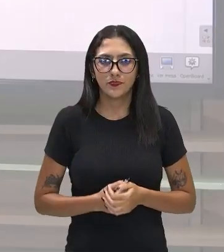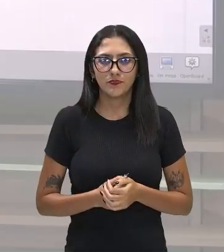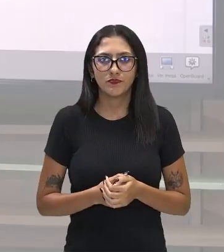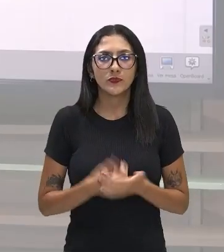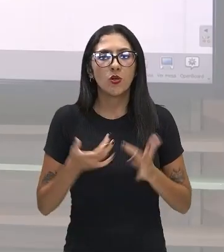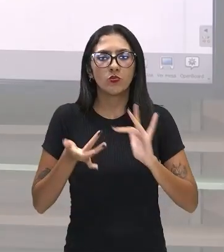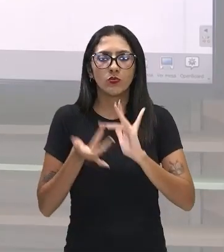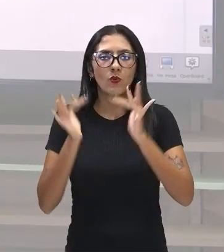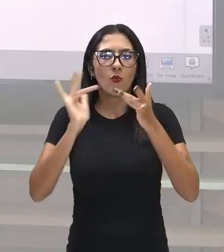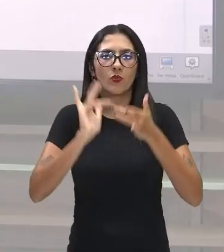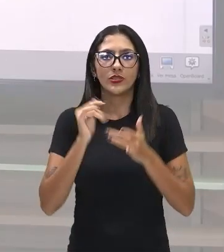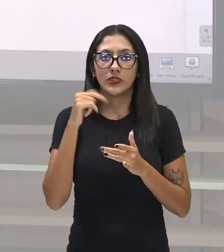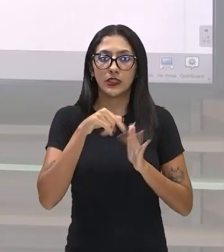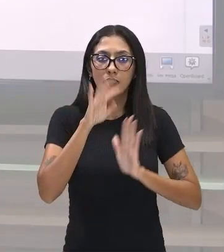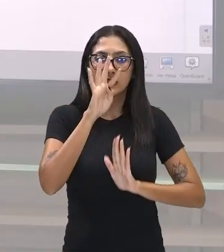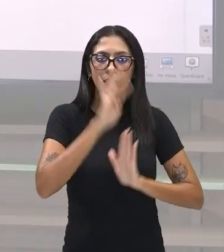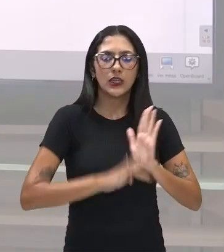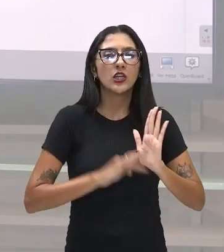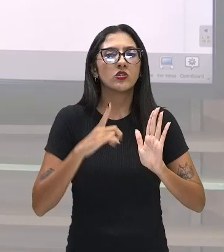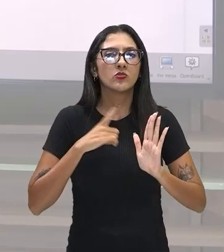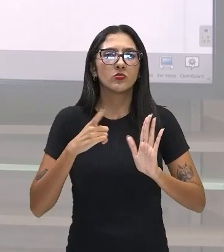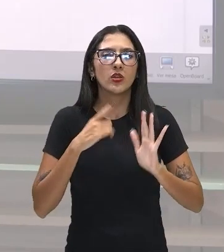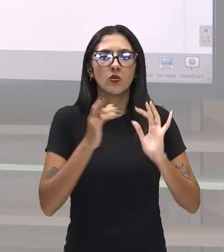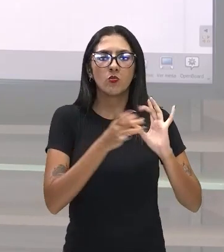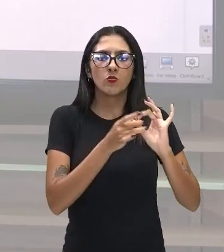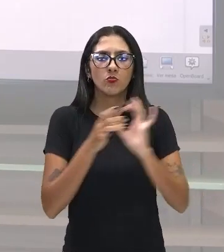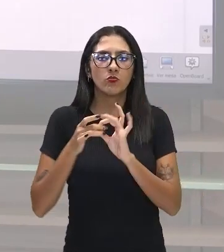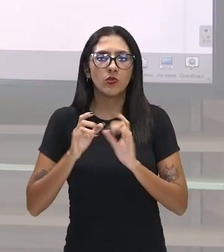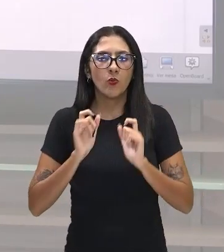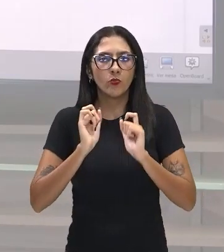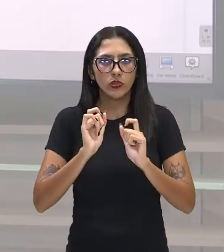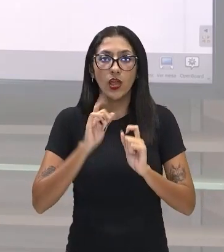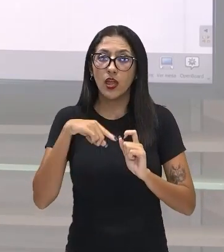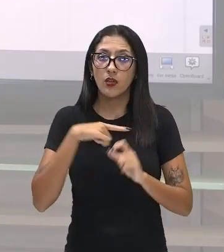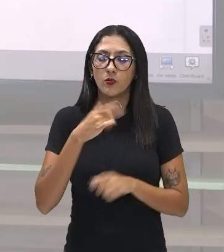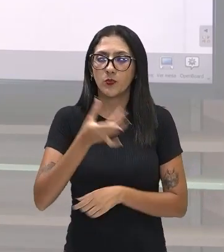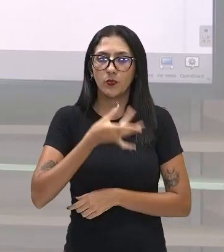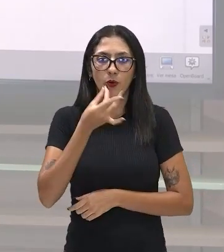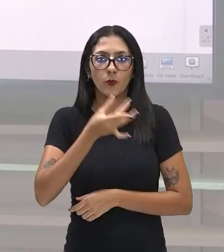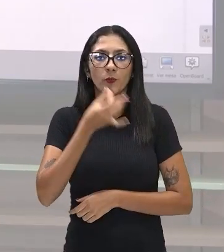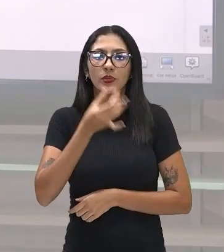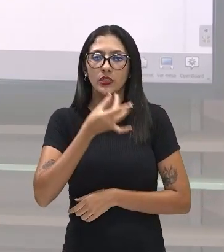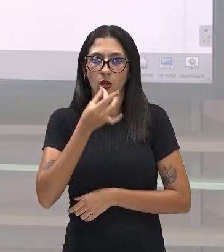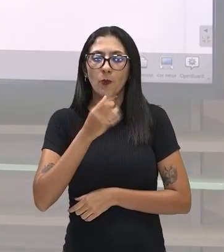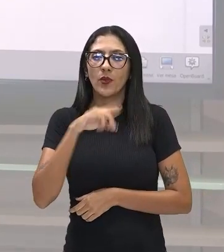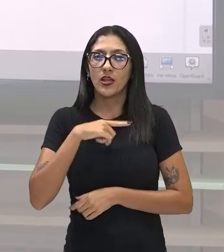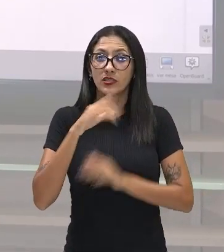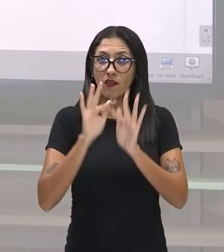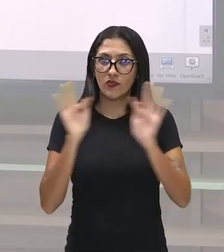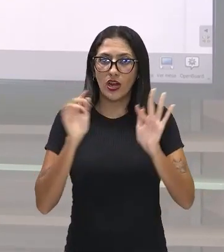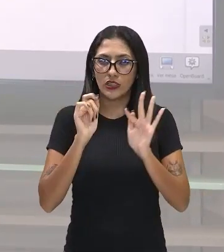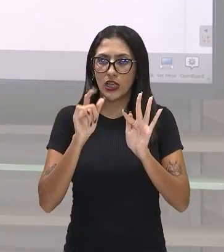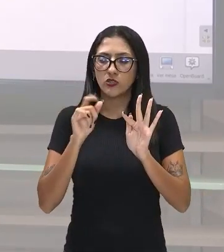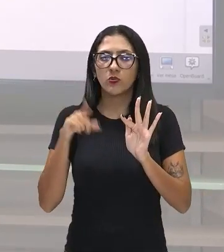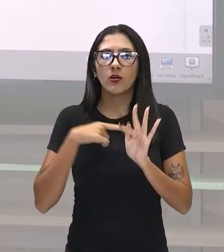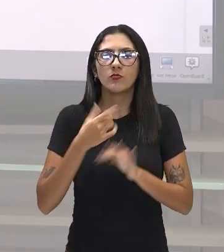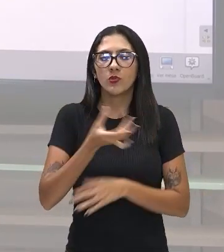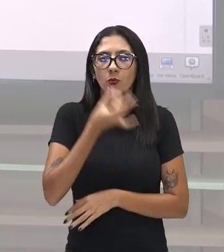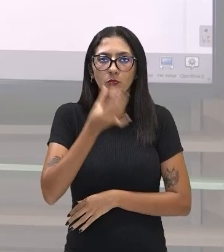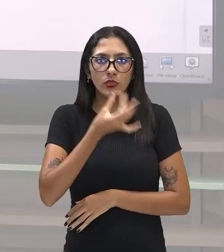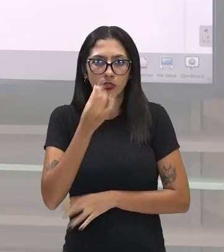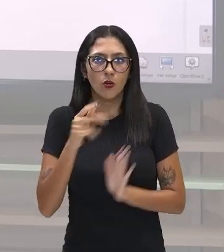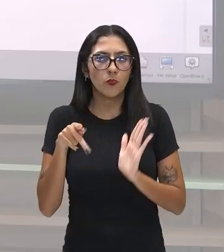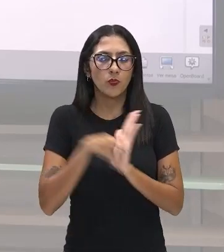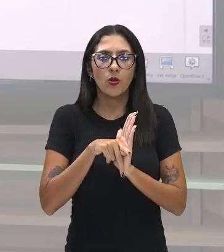desse texto, está se constituindo numa opinião, é a opinião do autor acerca da